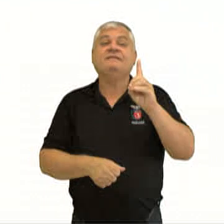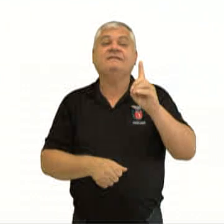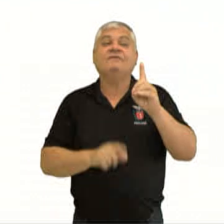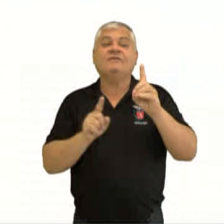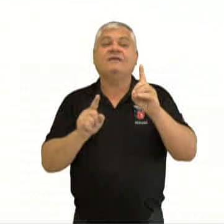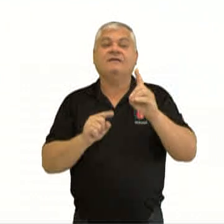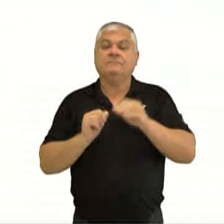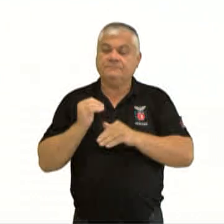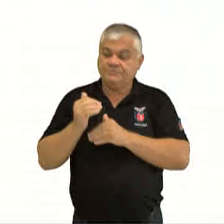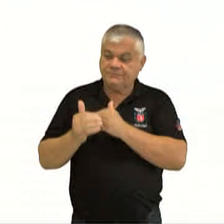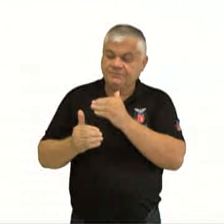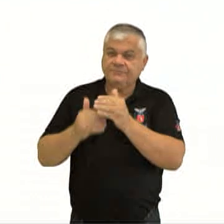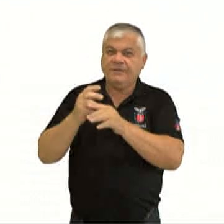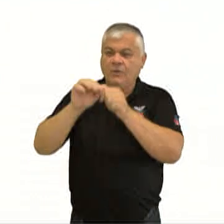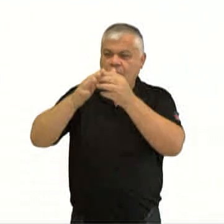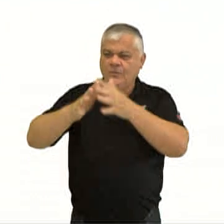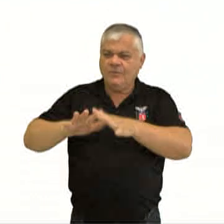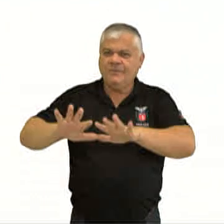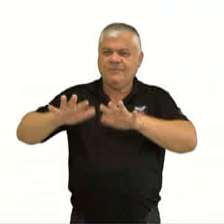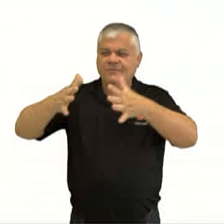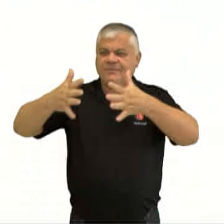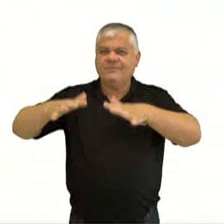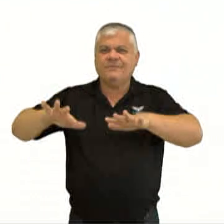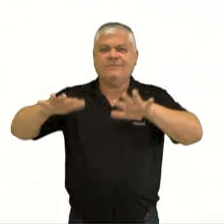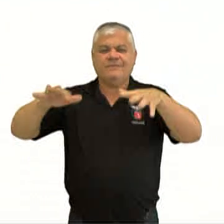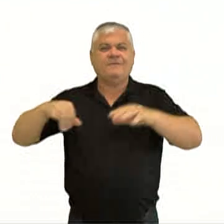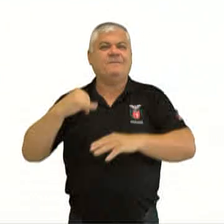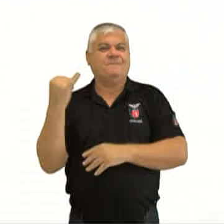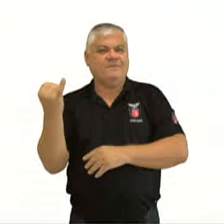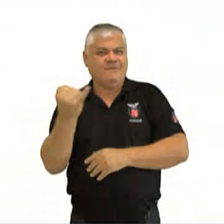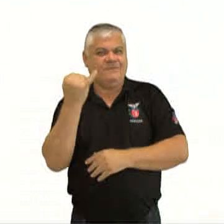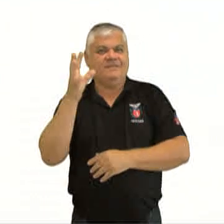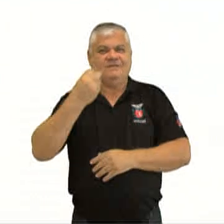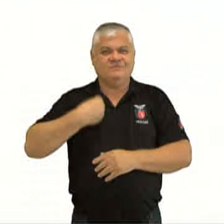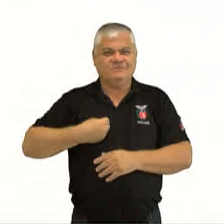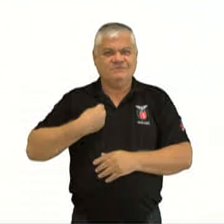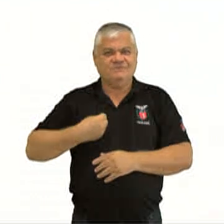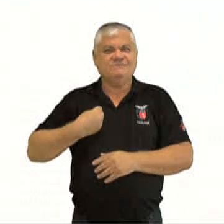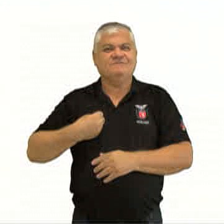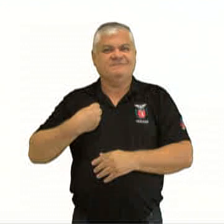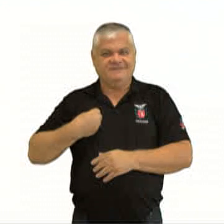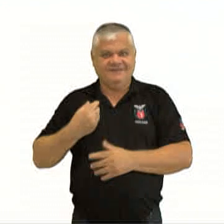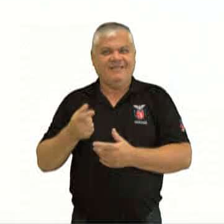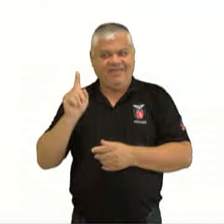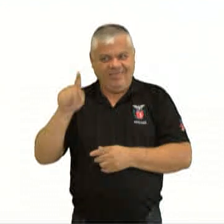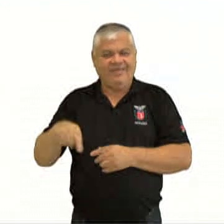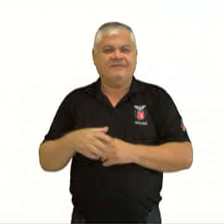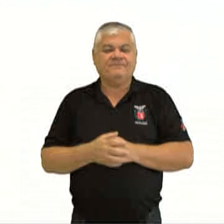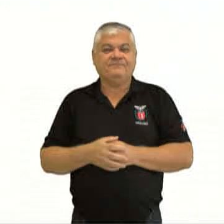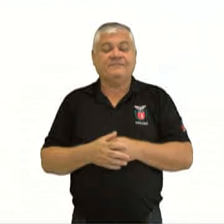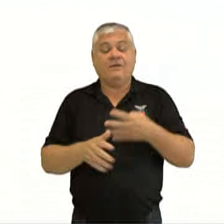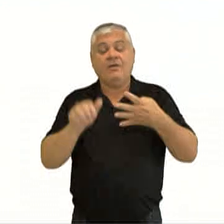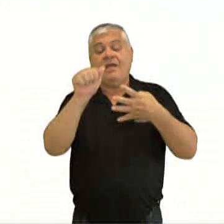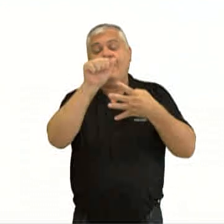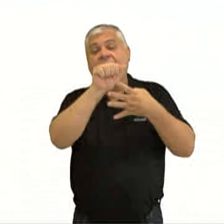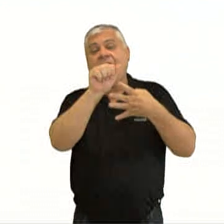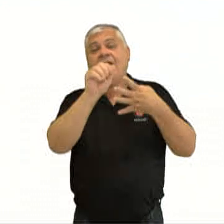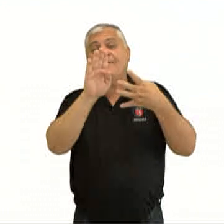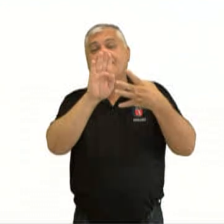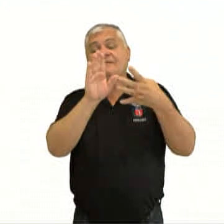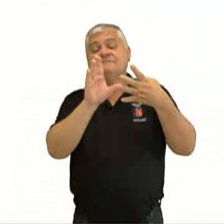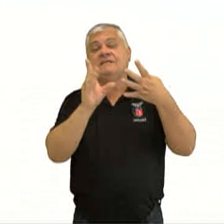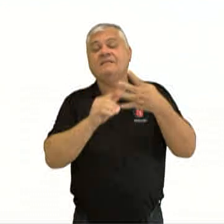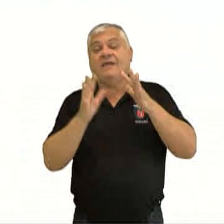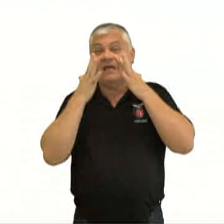O desenvolvimento de oceanos foi fundamental para o surgimento e a manutenção da vida da Terra. Leia com atenção e